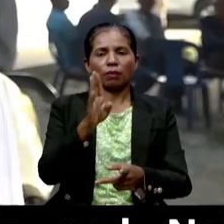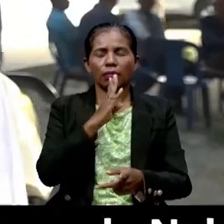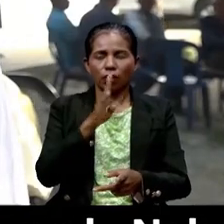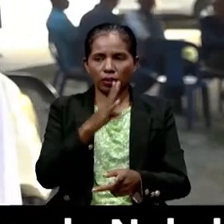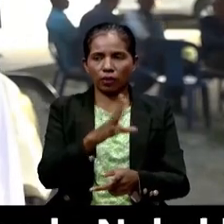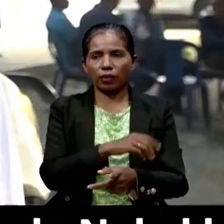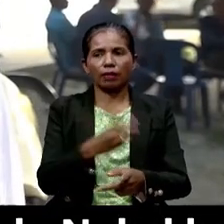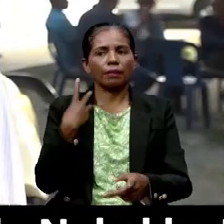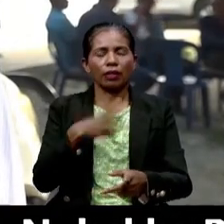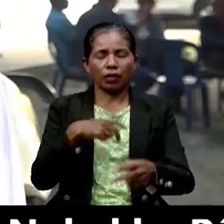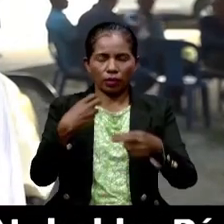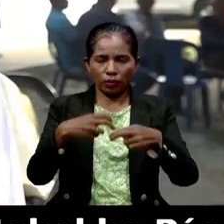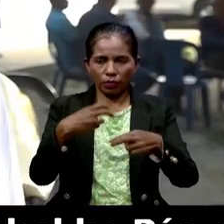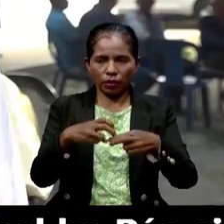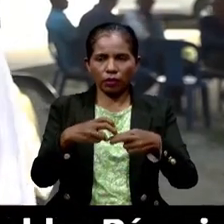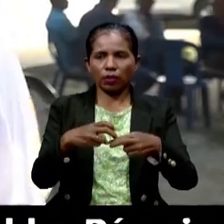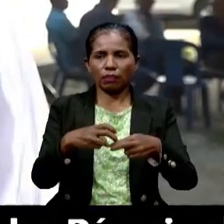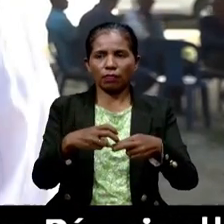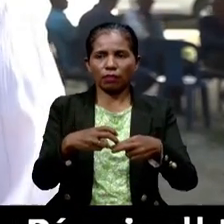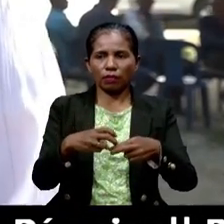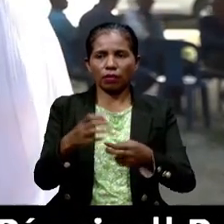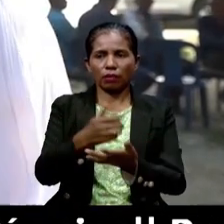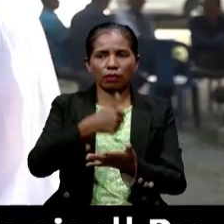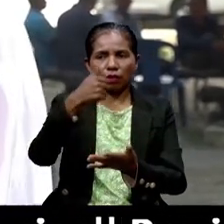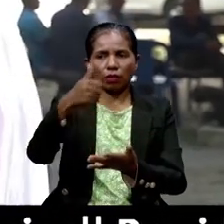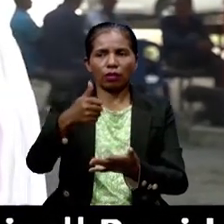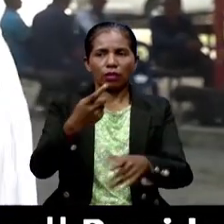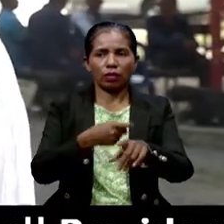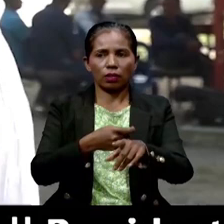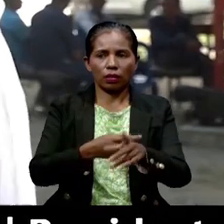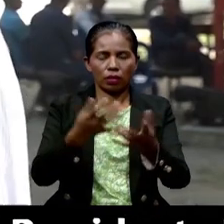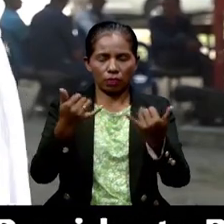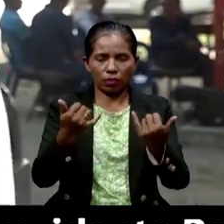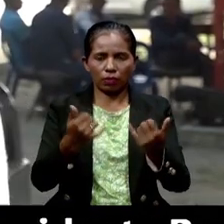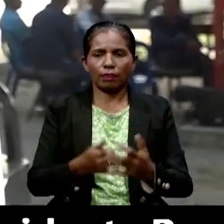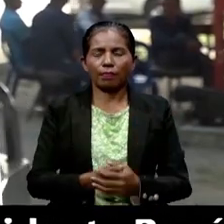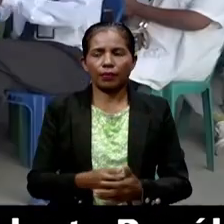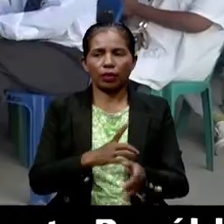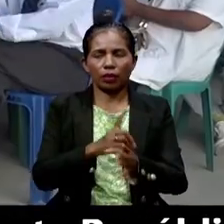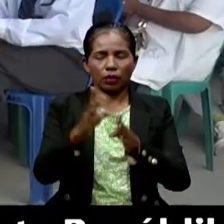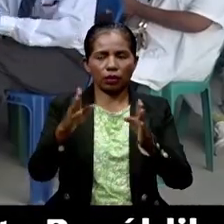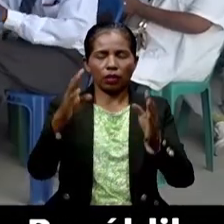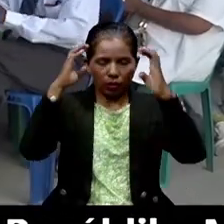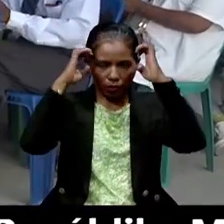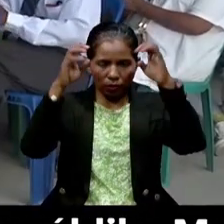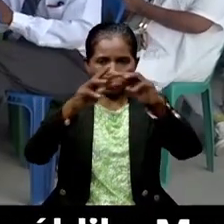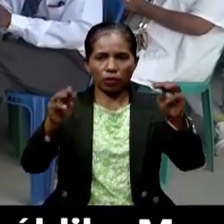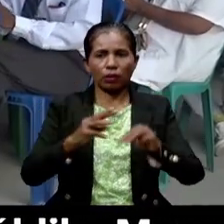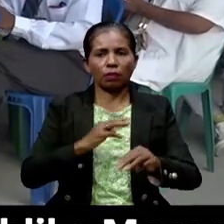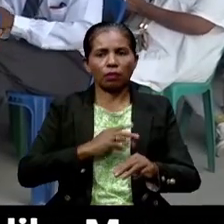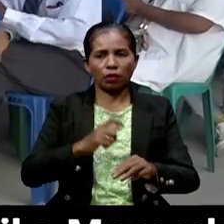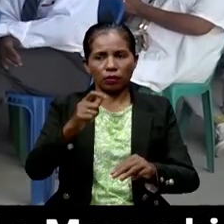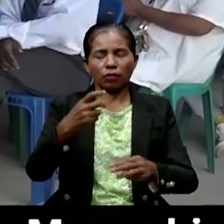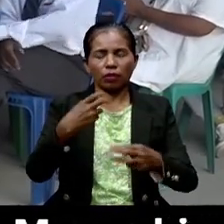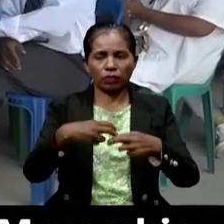foi de né, ita difícil a tu manan, ou a situação ita né. Diretor de Educação Município de Manatuto considera o desafio